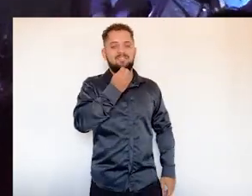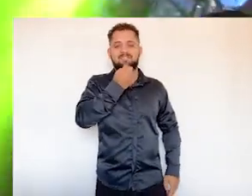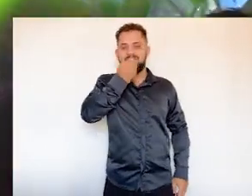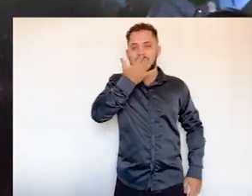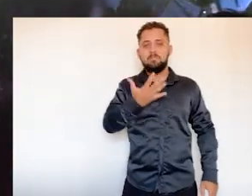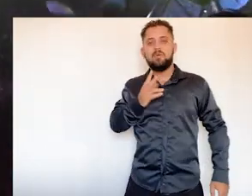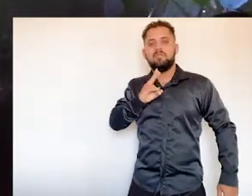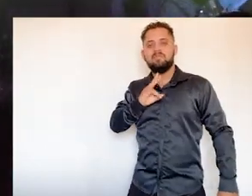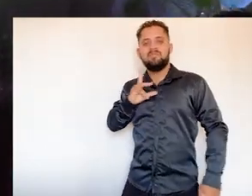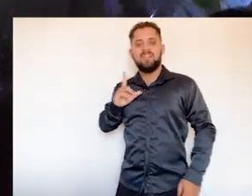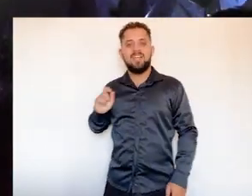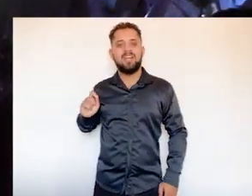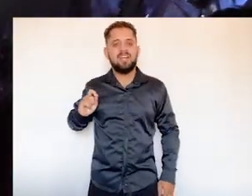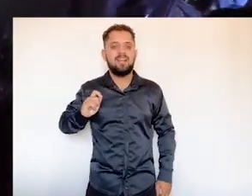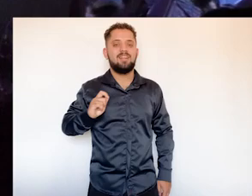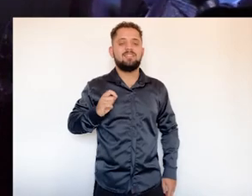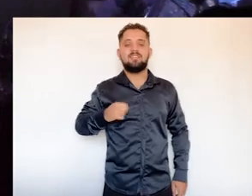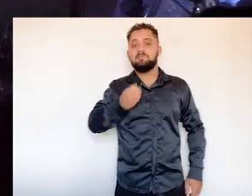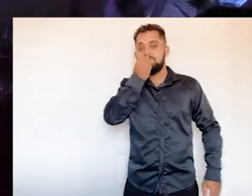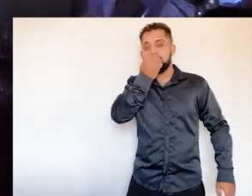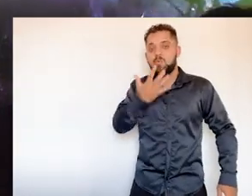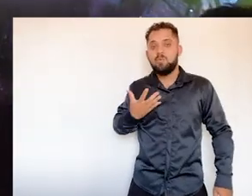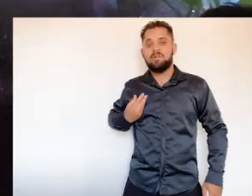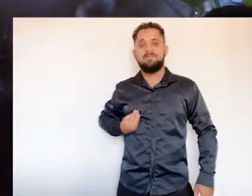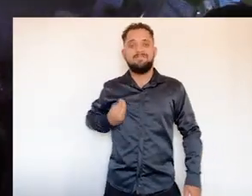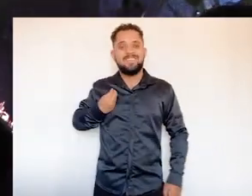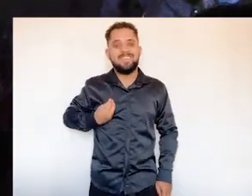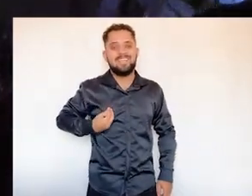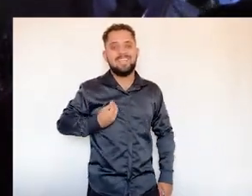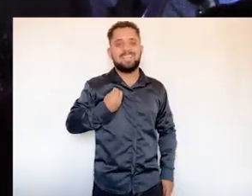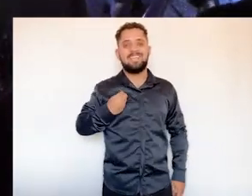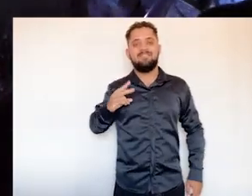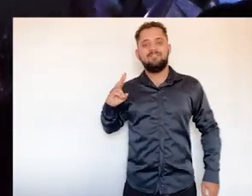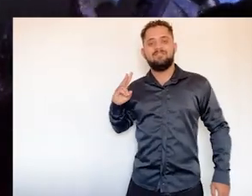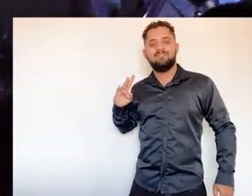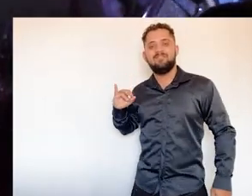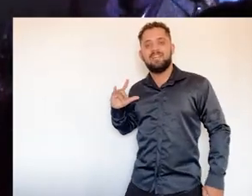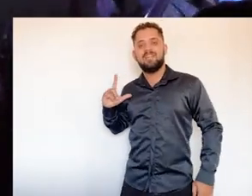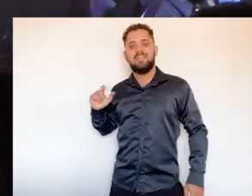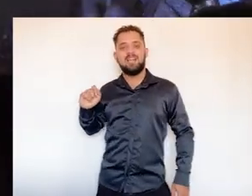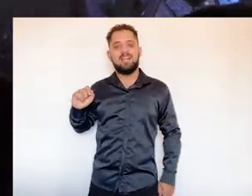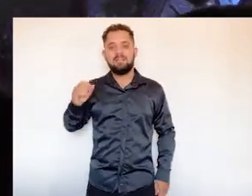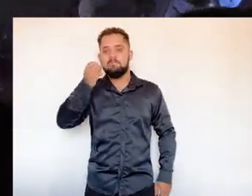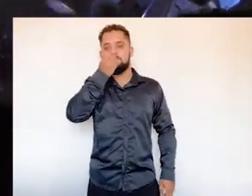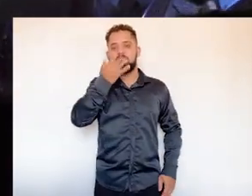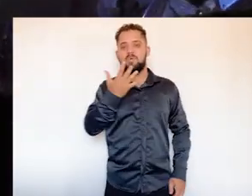Eu vim pra você tomar banho no Bacaiá.